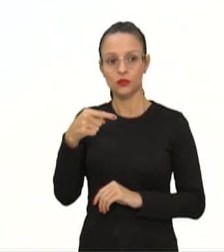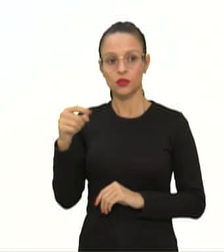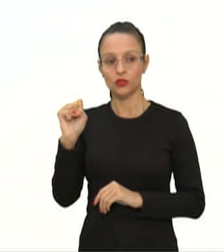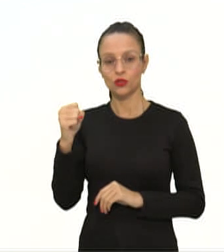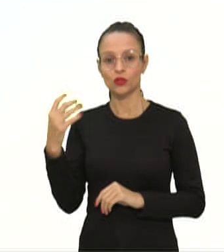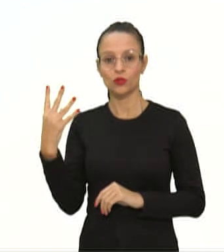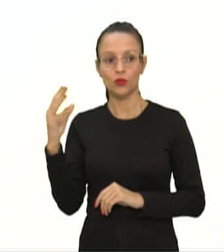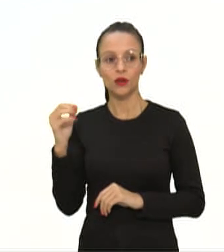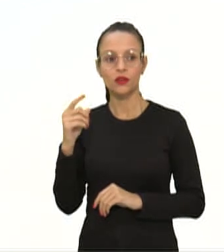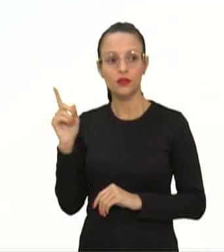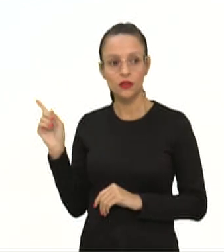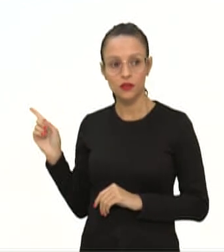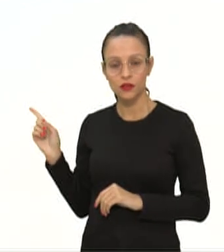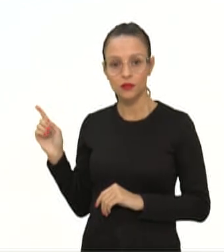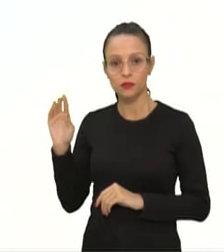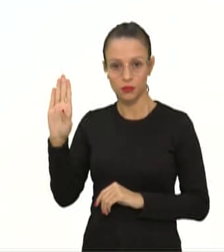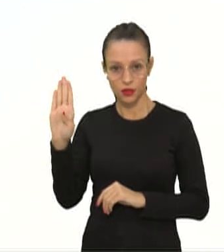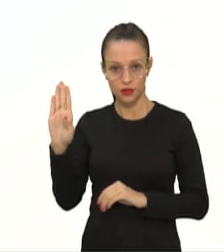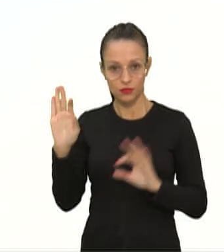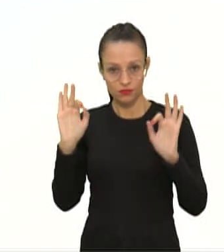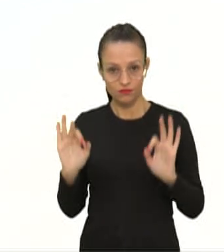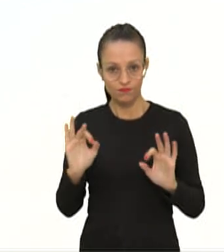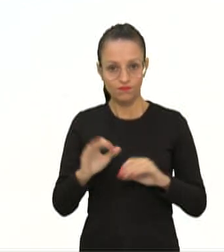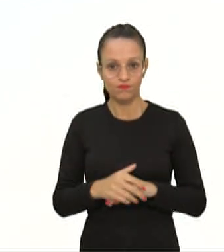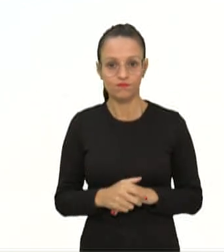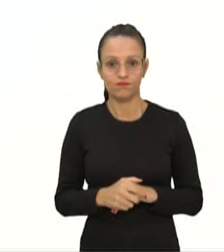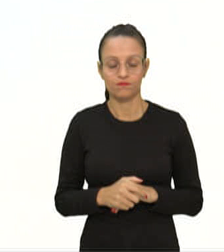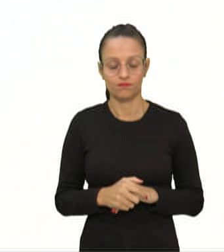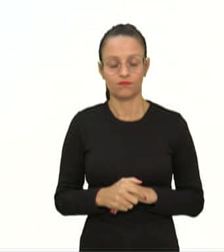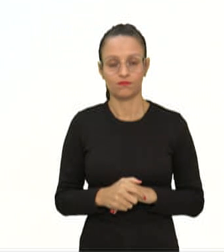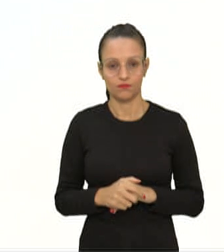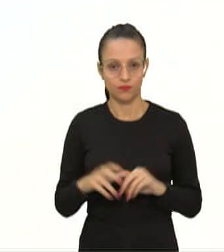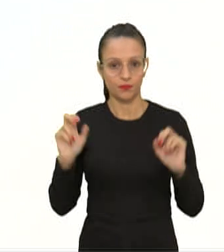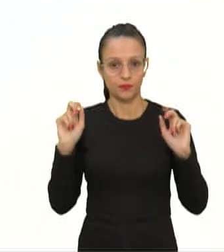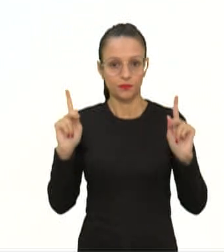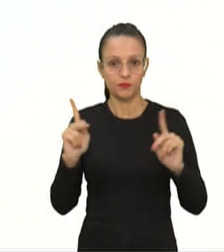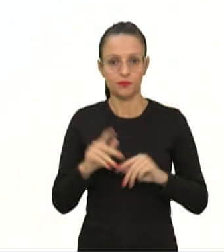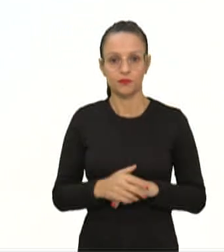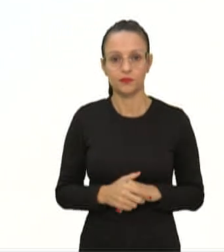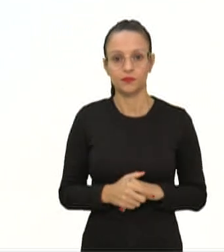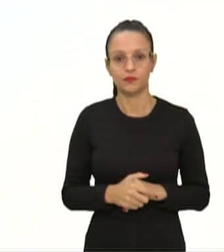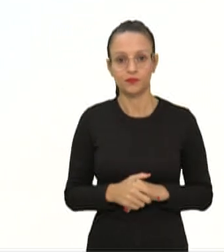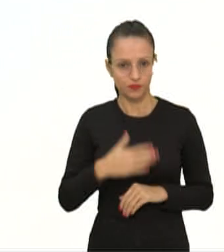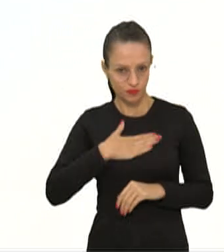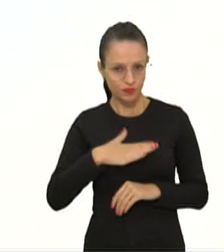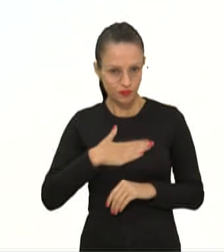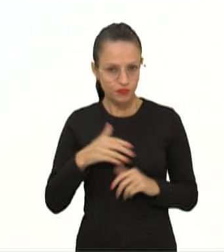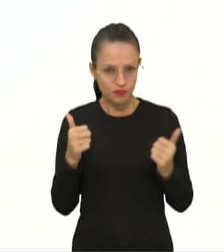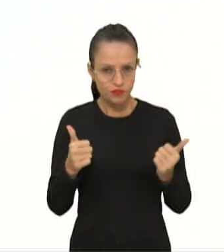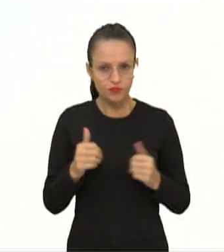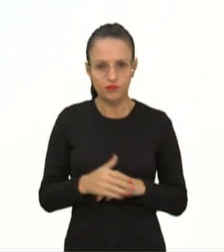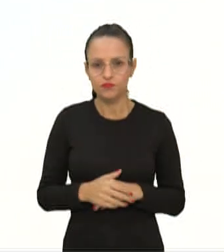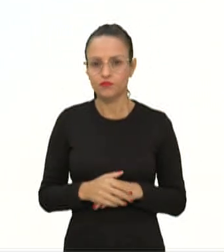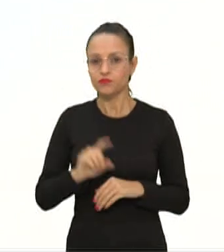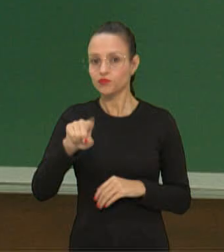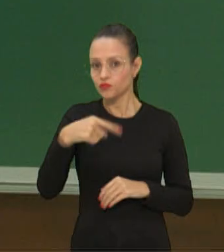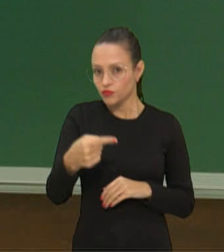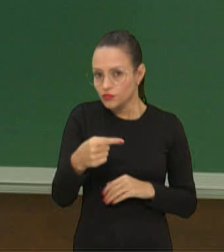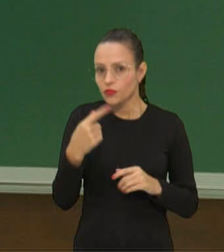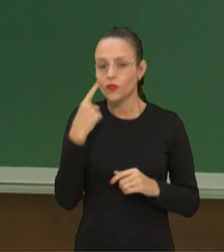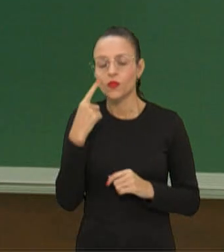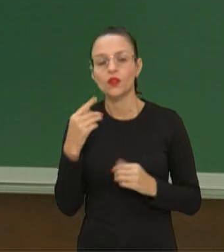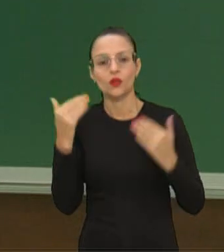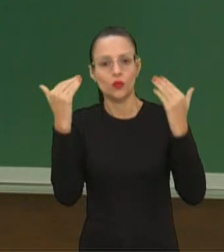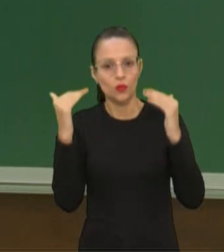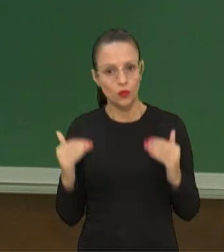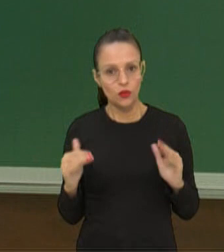40, a resposta certa é a letra B, 3x menos 8 igual a 40, ok? Tranquilo, né? No próximo passo, nós vamos resolver